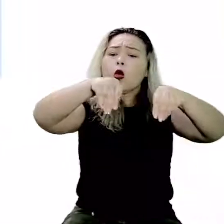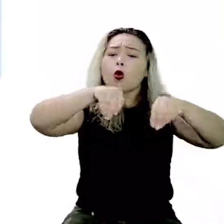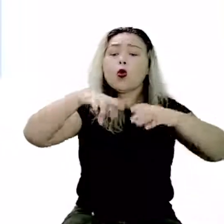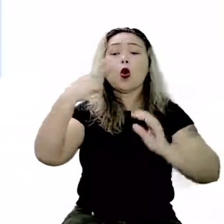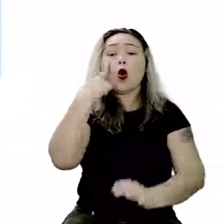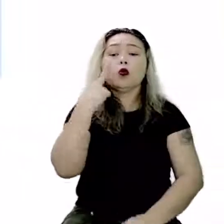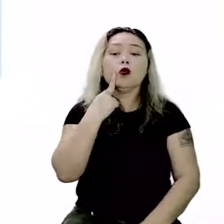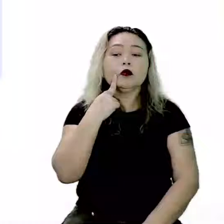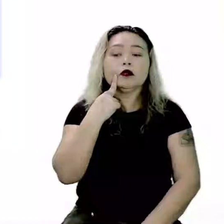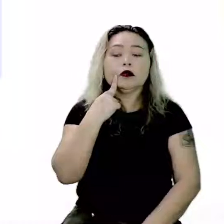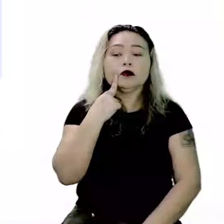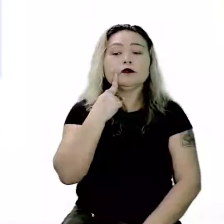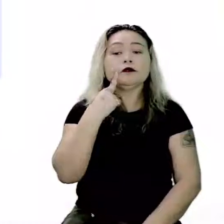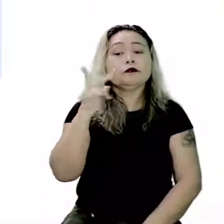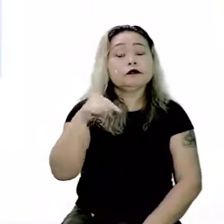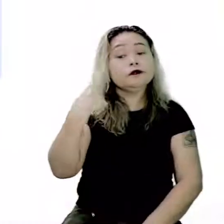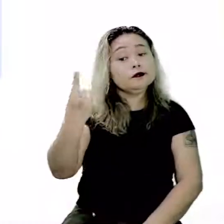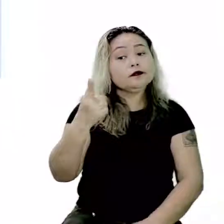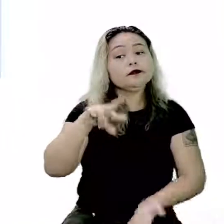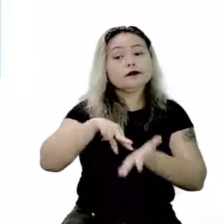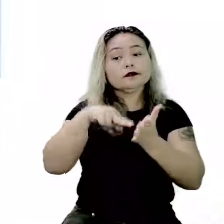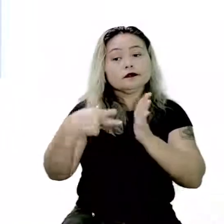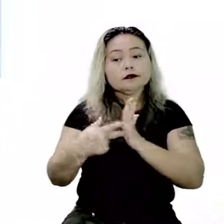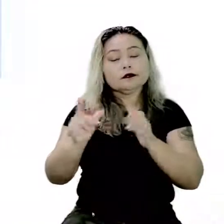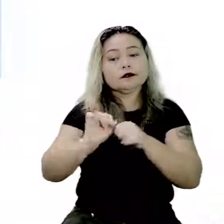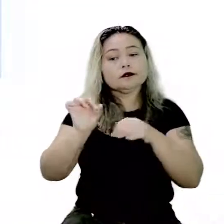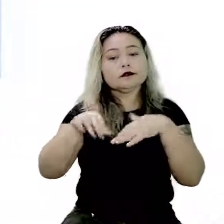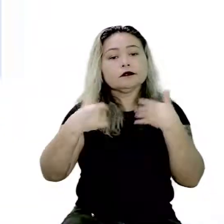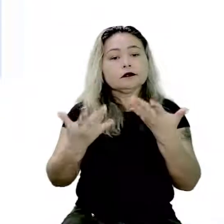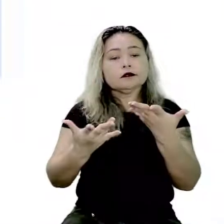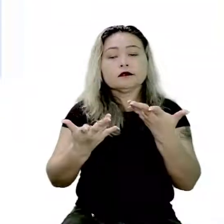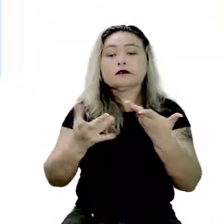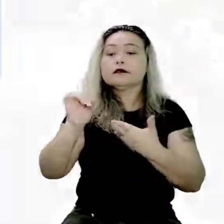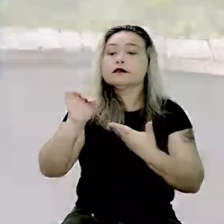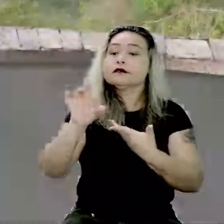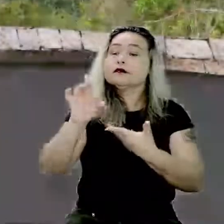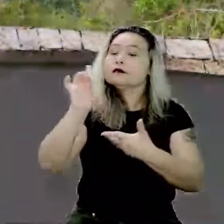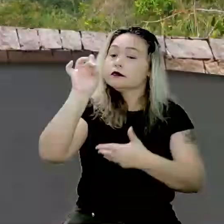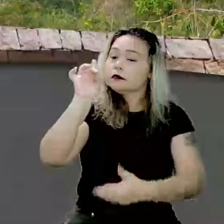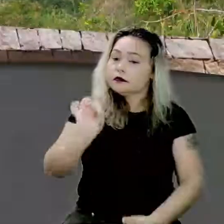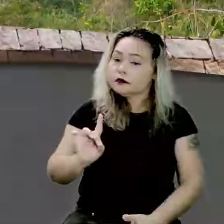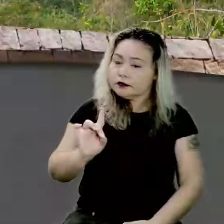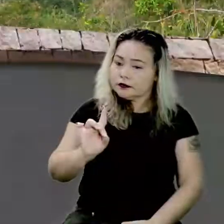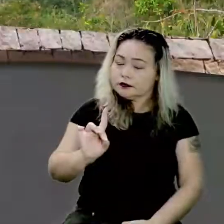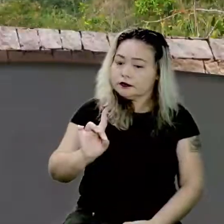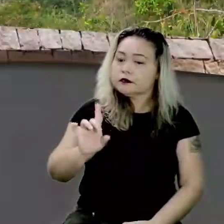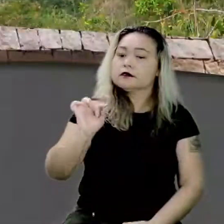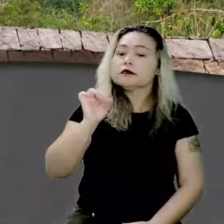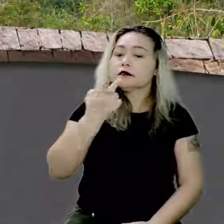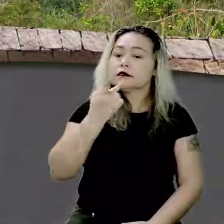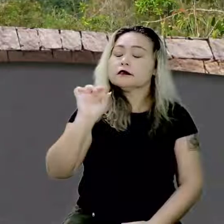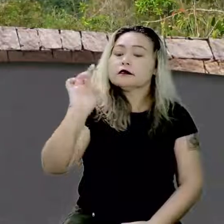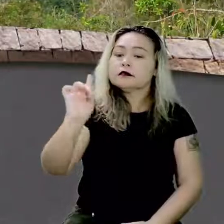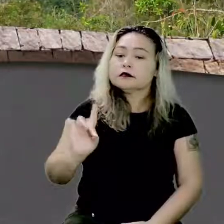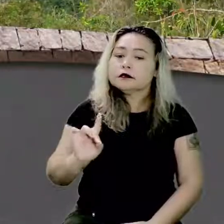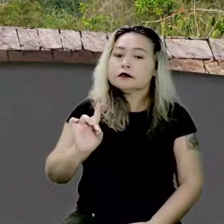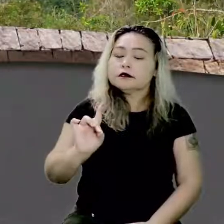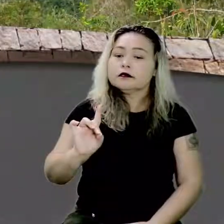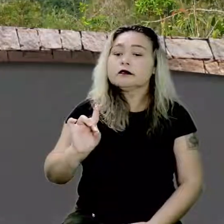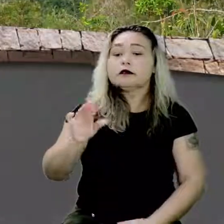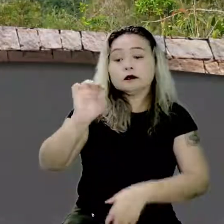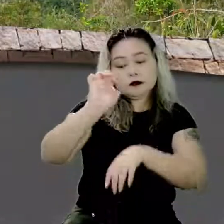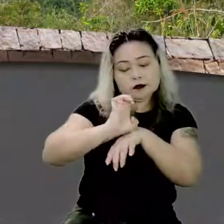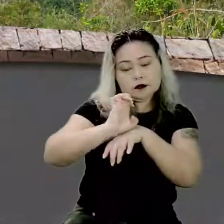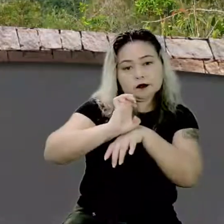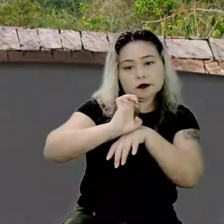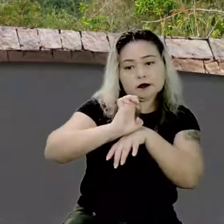de Rondônia? Bem, isso quer dizer, agora vamos falar um pouco sobre direito. Então, isso quer dizer, galera, que o estado